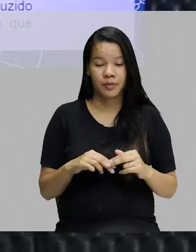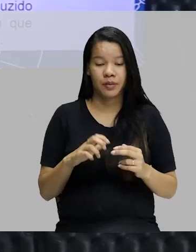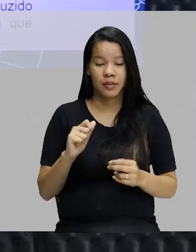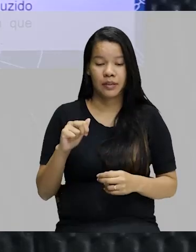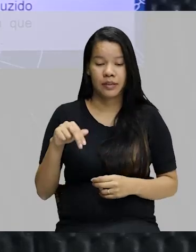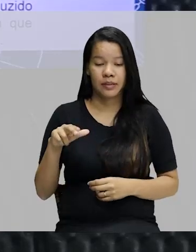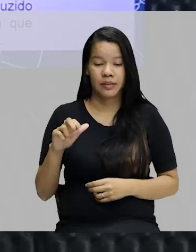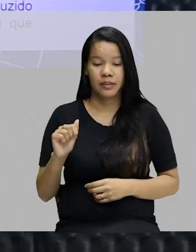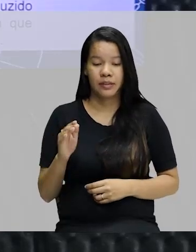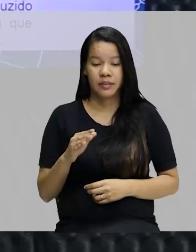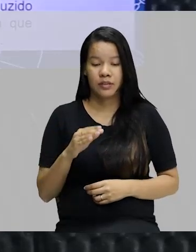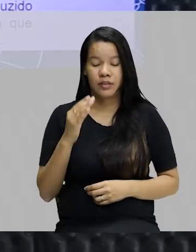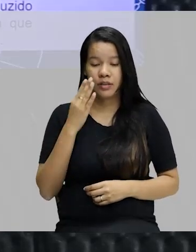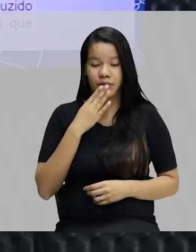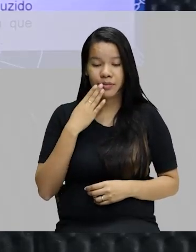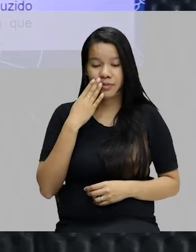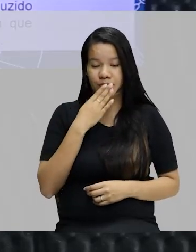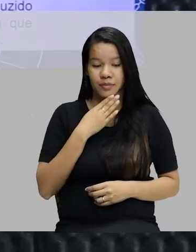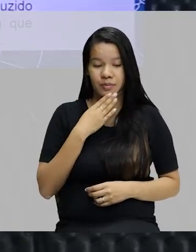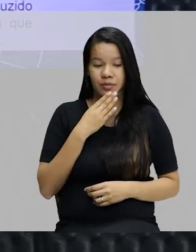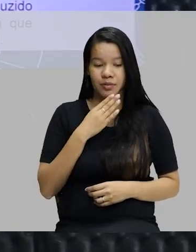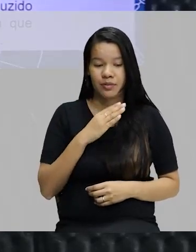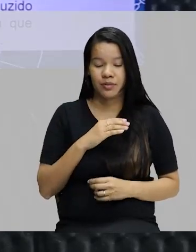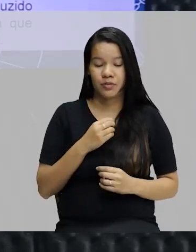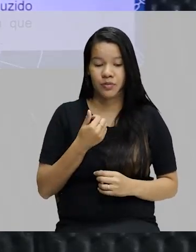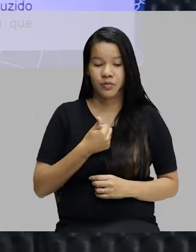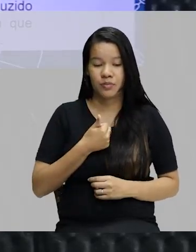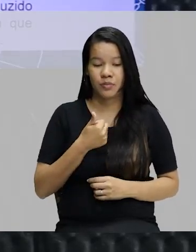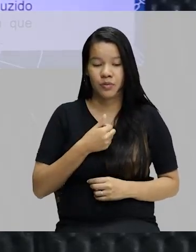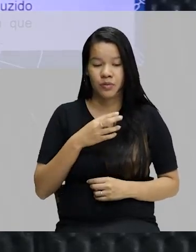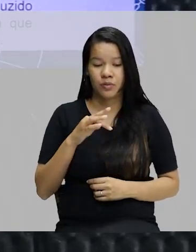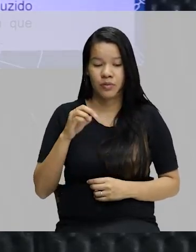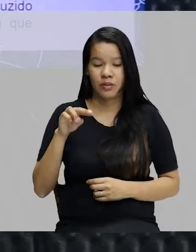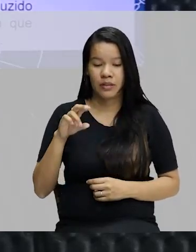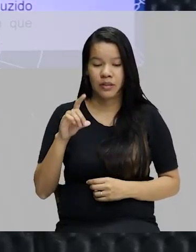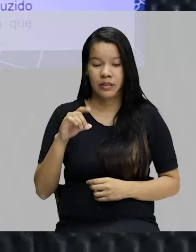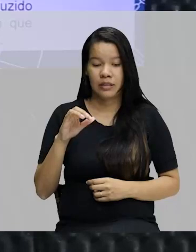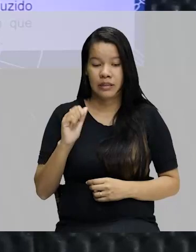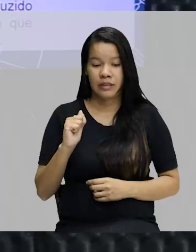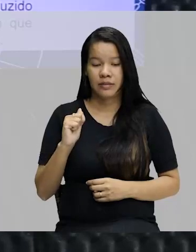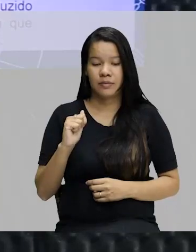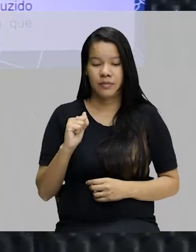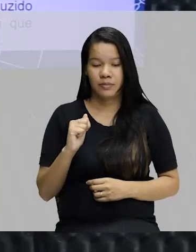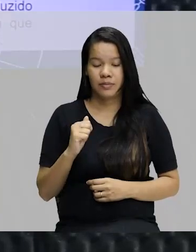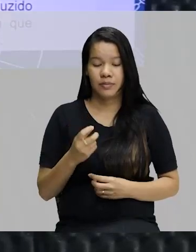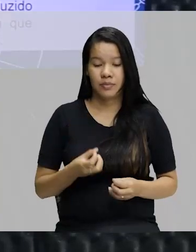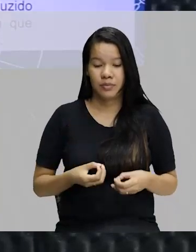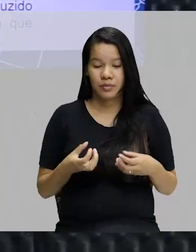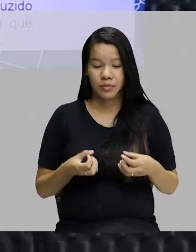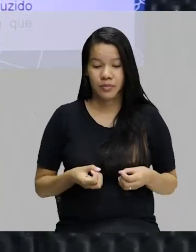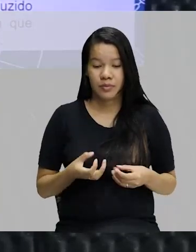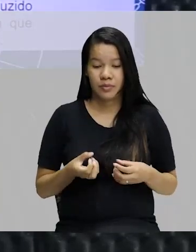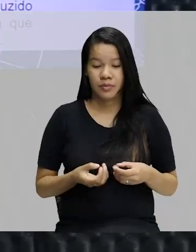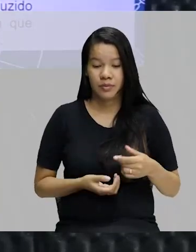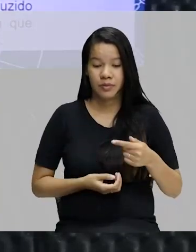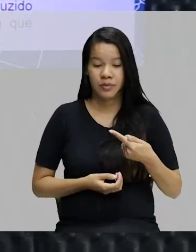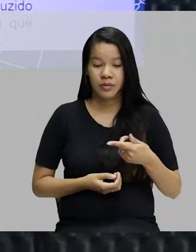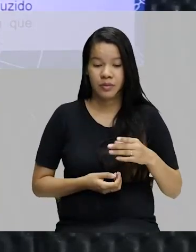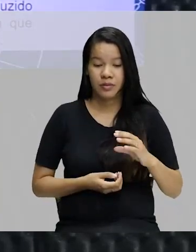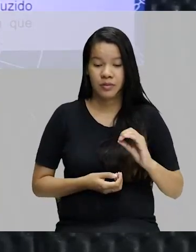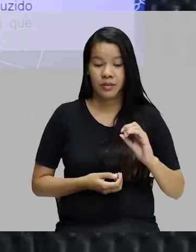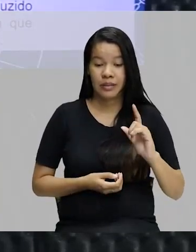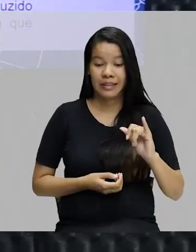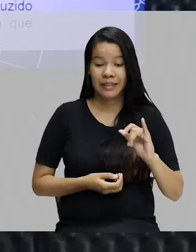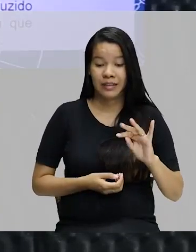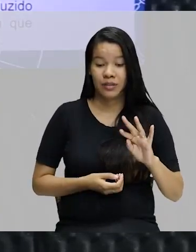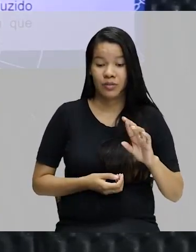de 1 tonelada de cana produz 70 litros de etanol. É interessante aqui, eu falei,